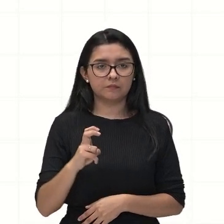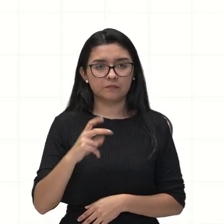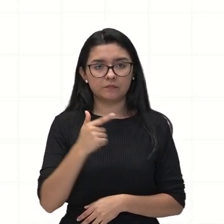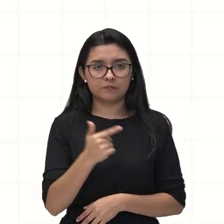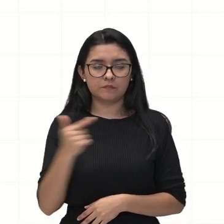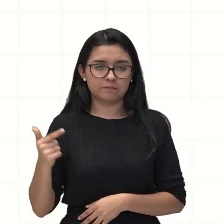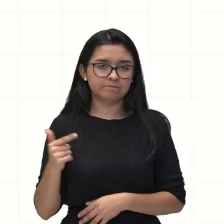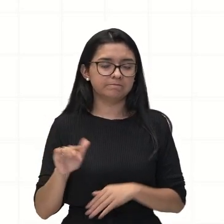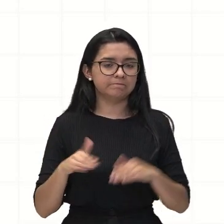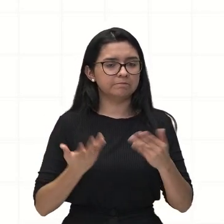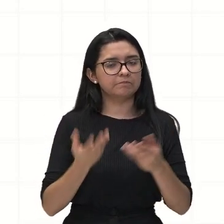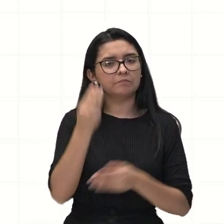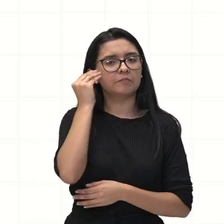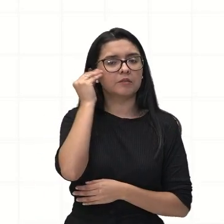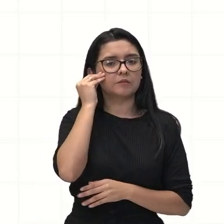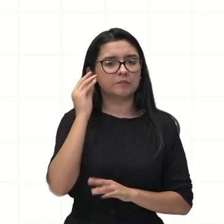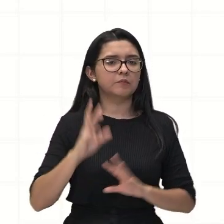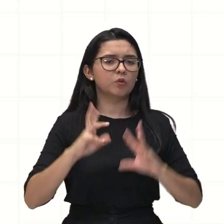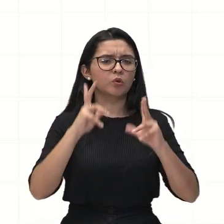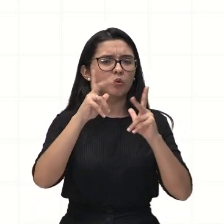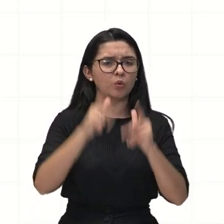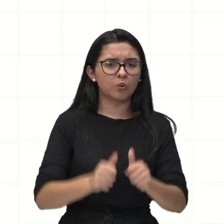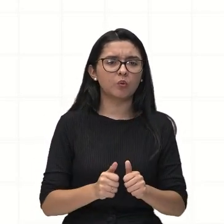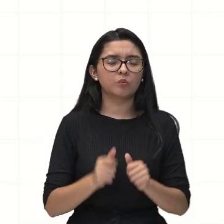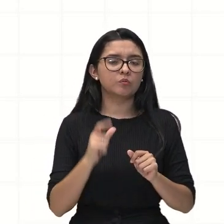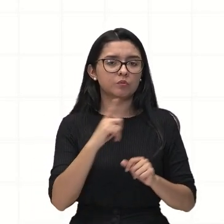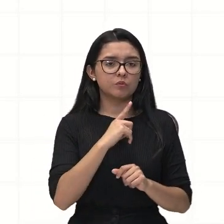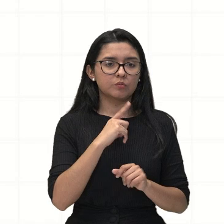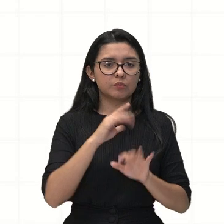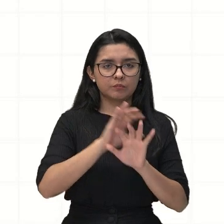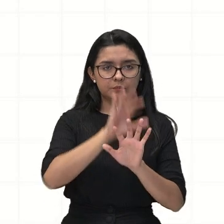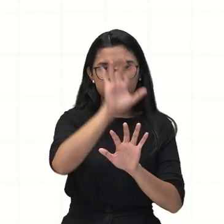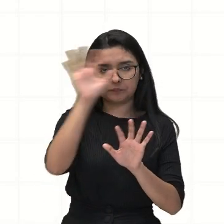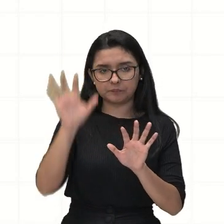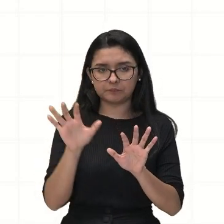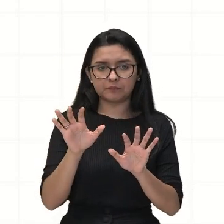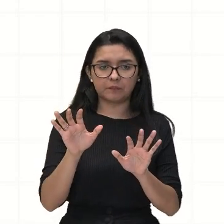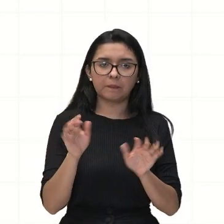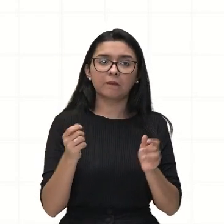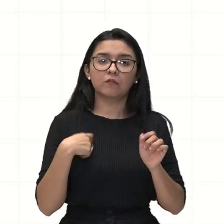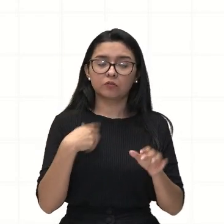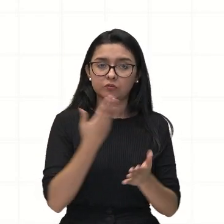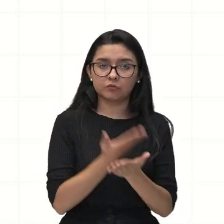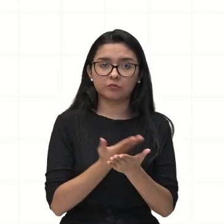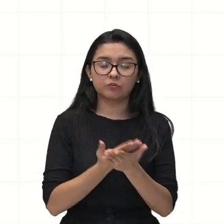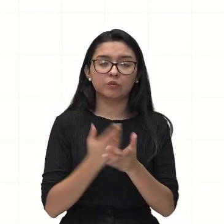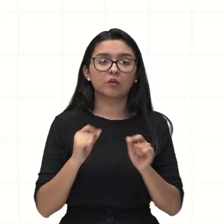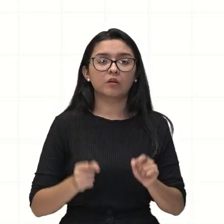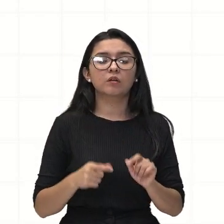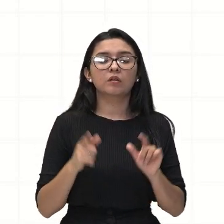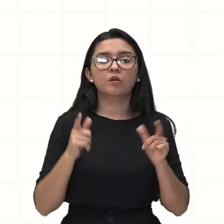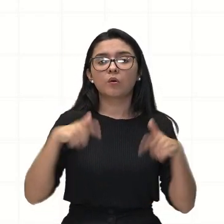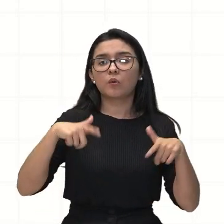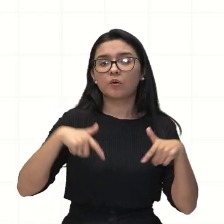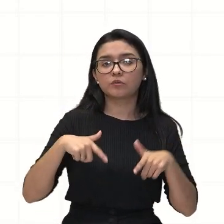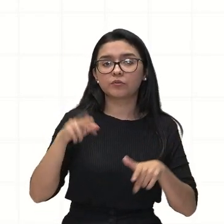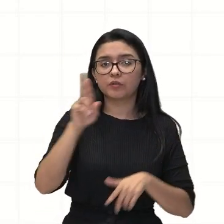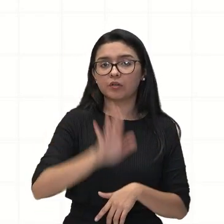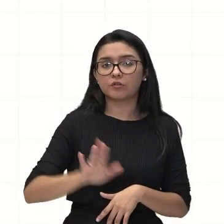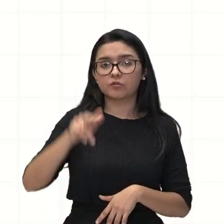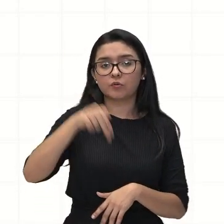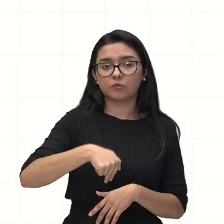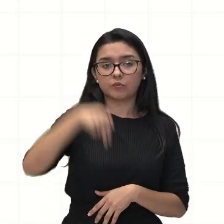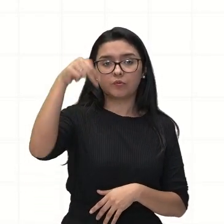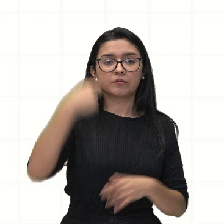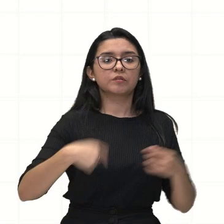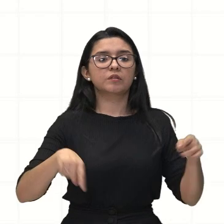1.285.522. Então, observe que todos esses, né, essas variáveis foram estudadas na região norte. O mesmo aconteceu